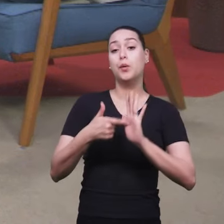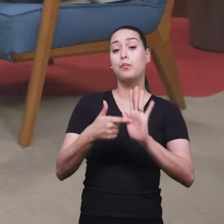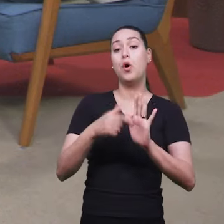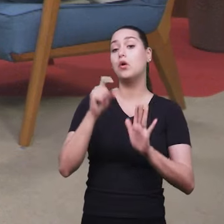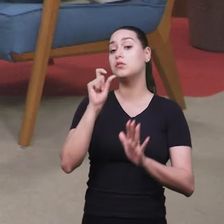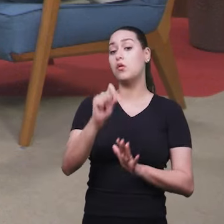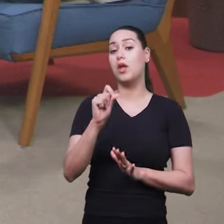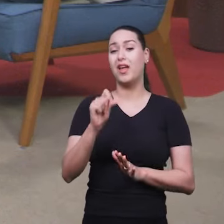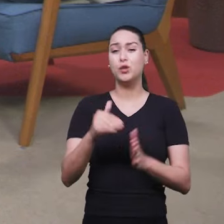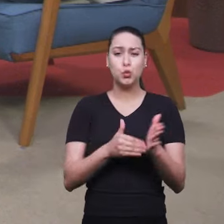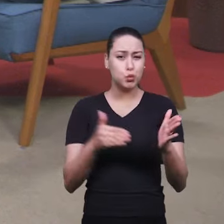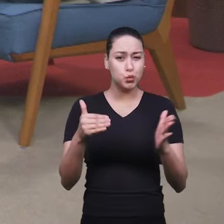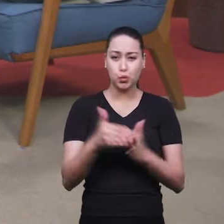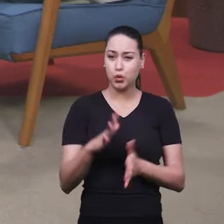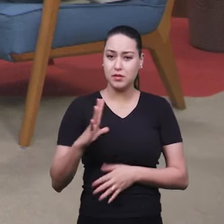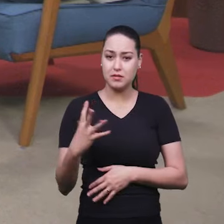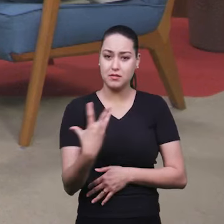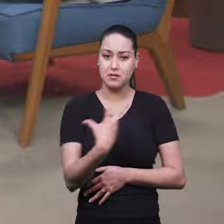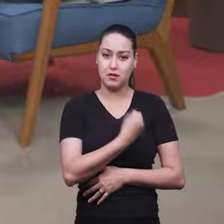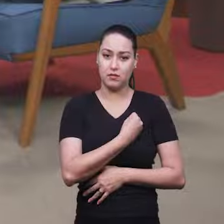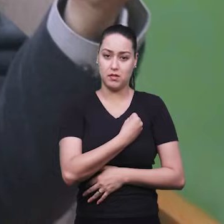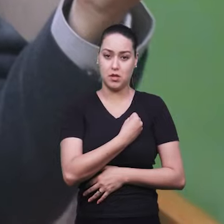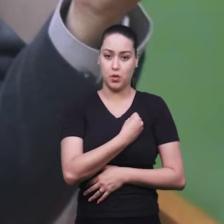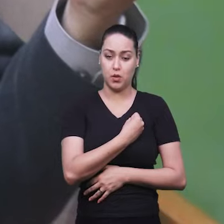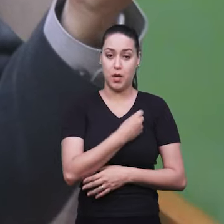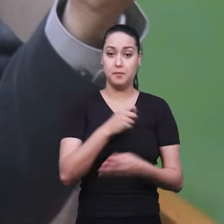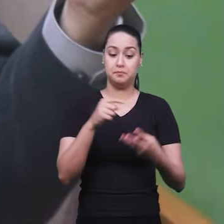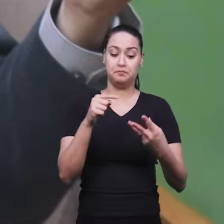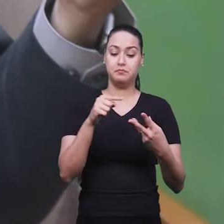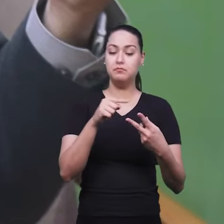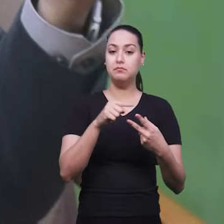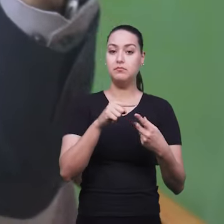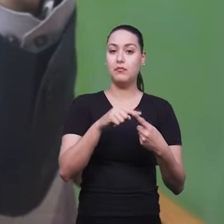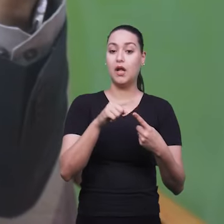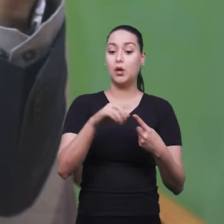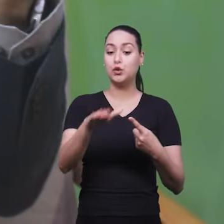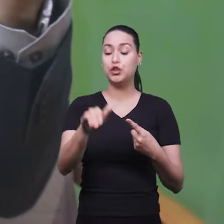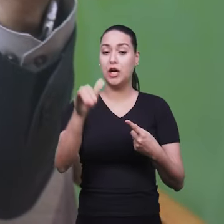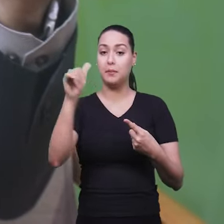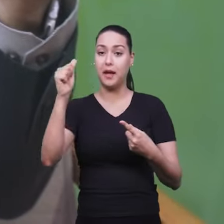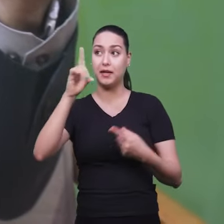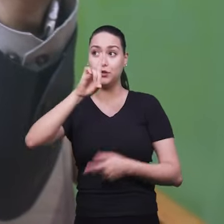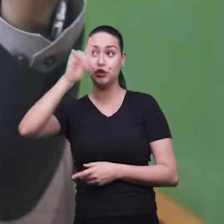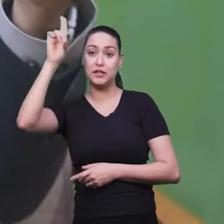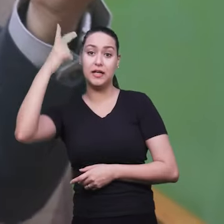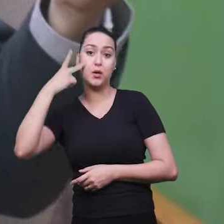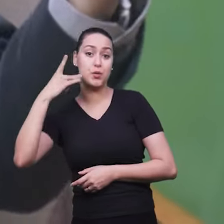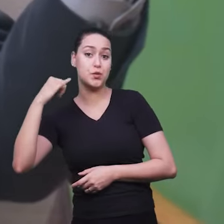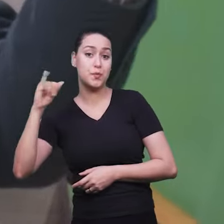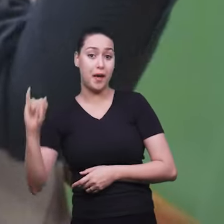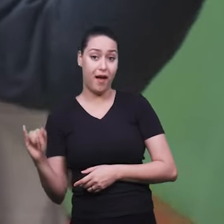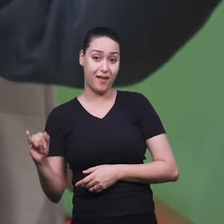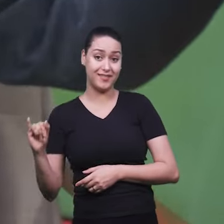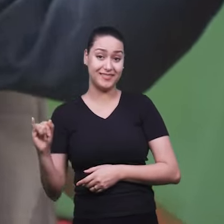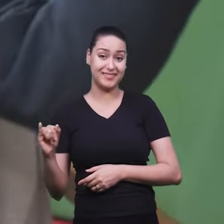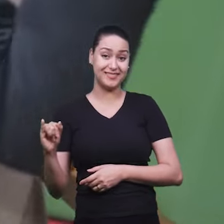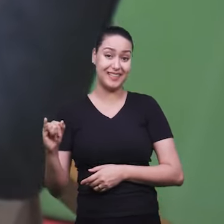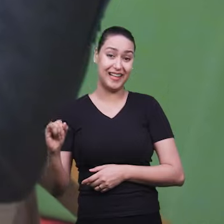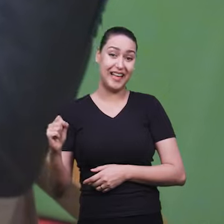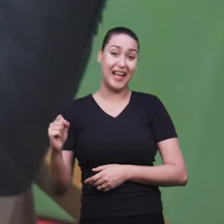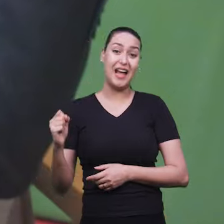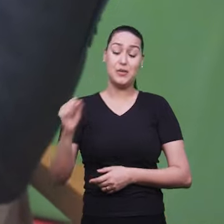tudo a respeito de salvação. A eleição que se dá por Deus Pai, aqui